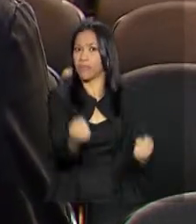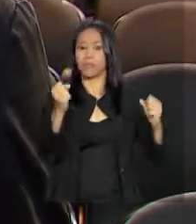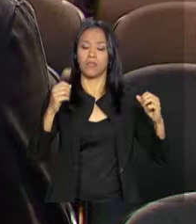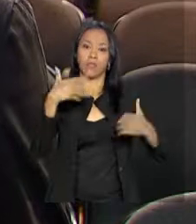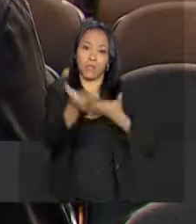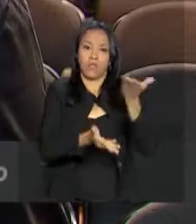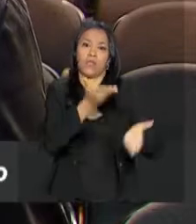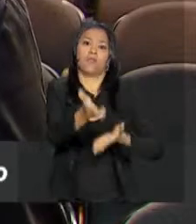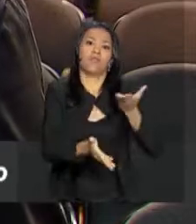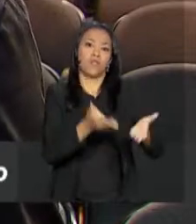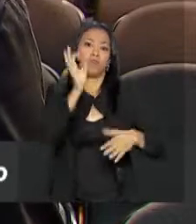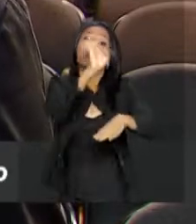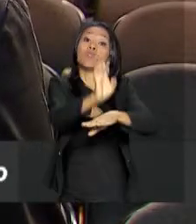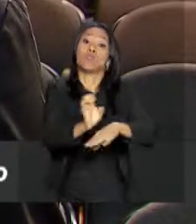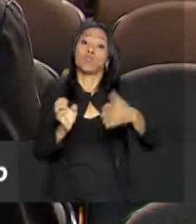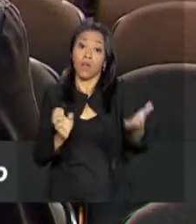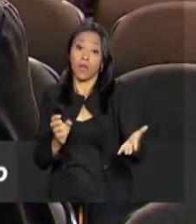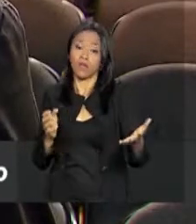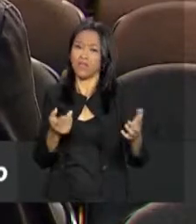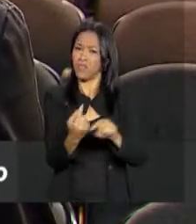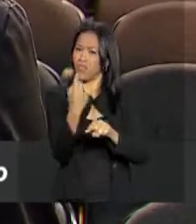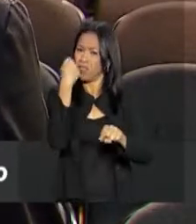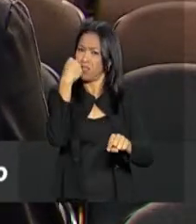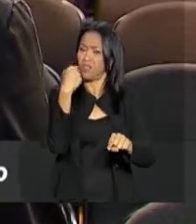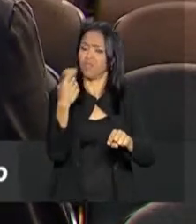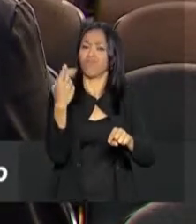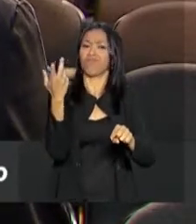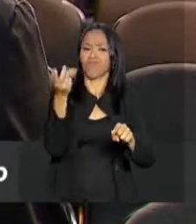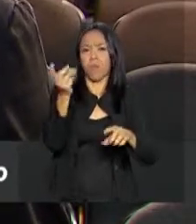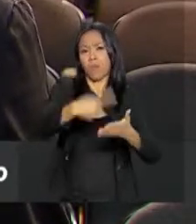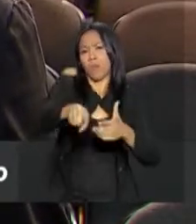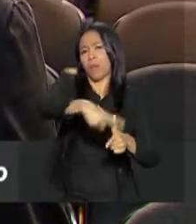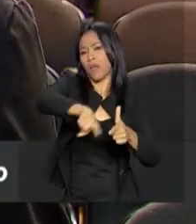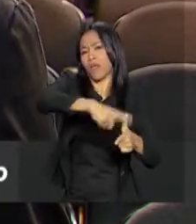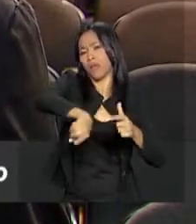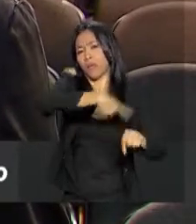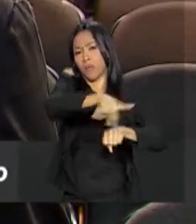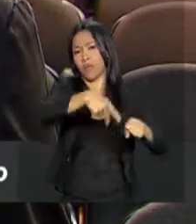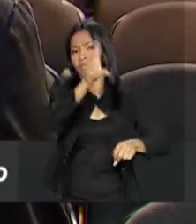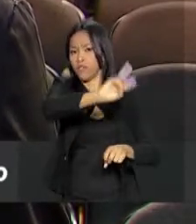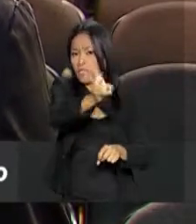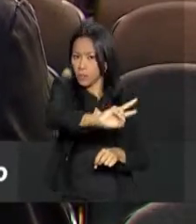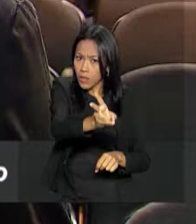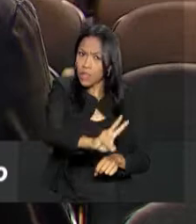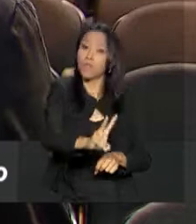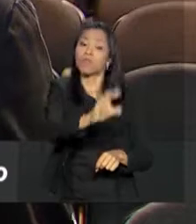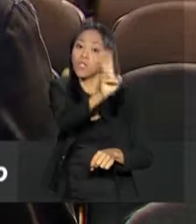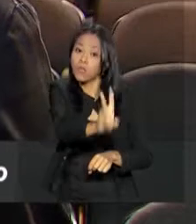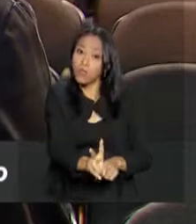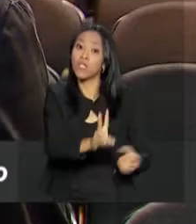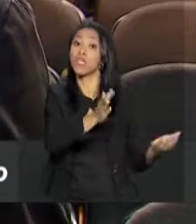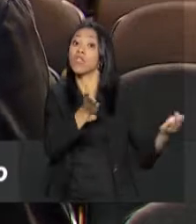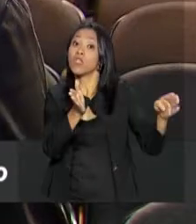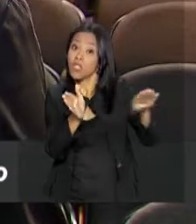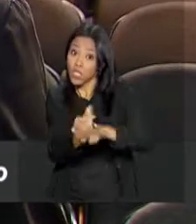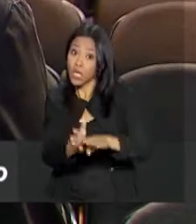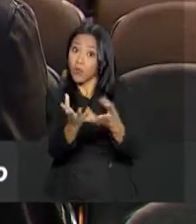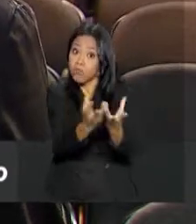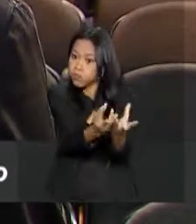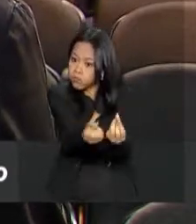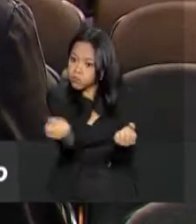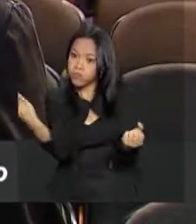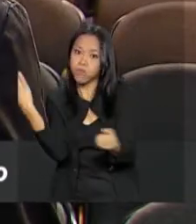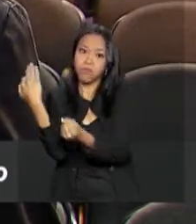desde o início da crise no país zinho estima-se que 127 mil venezuelanos chegaram no brasil mas